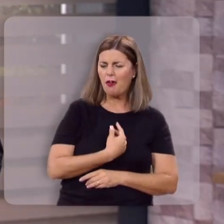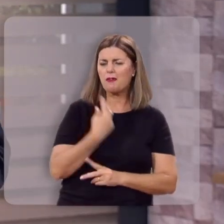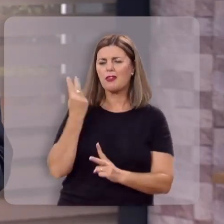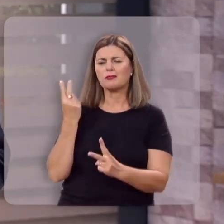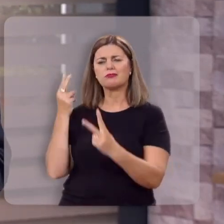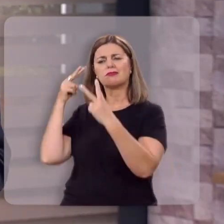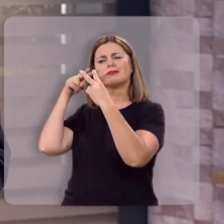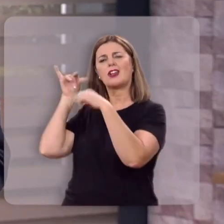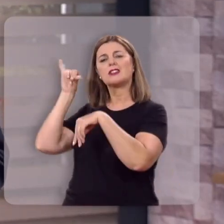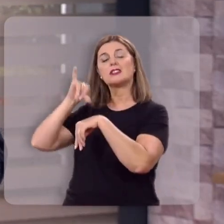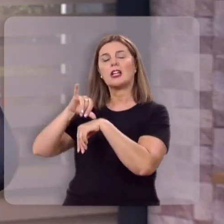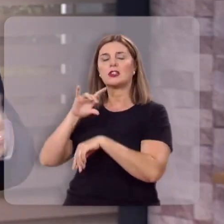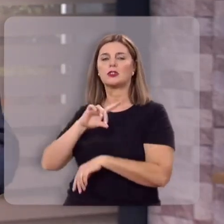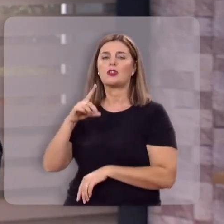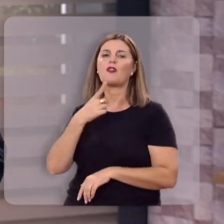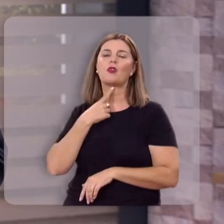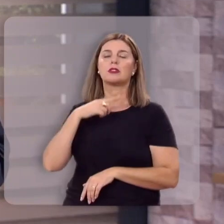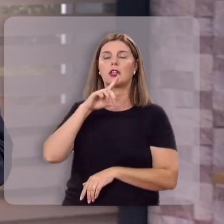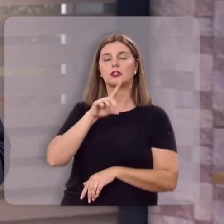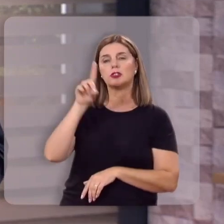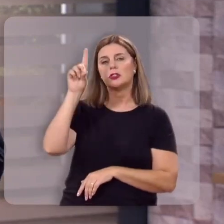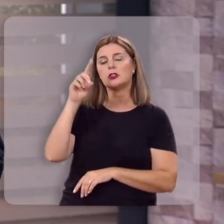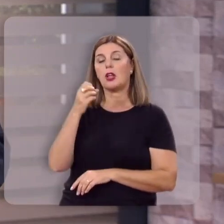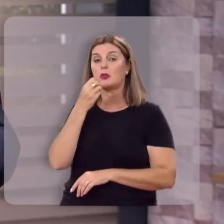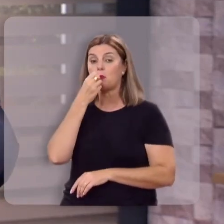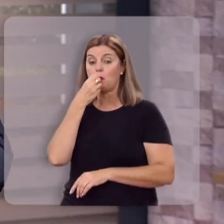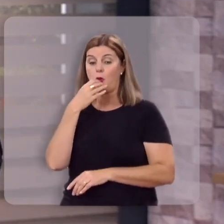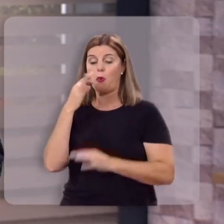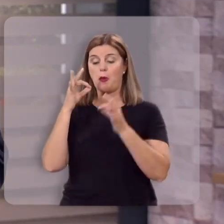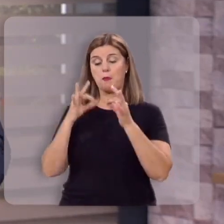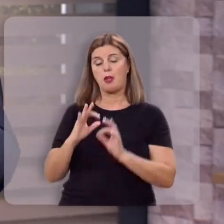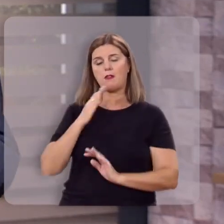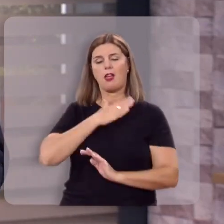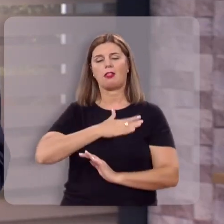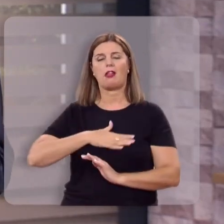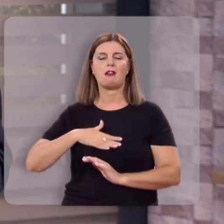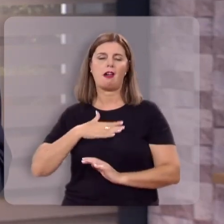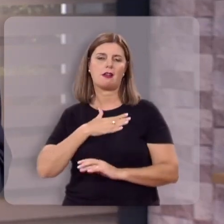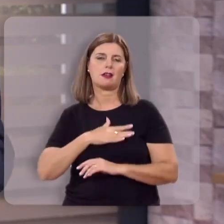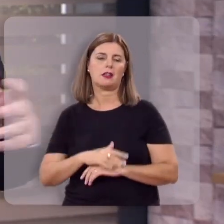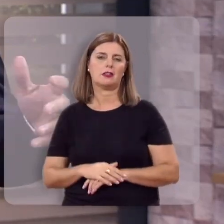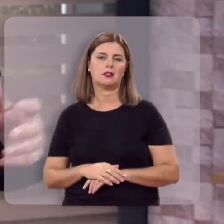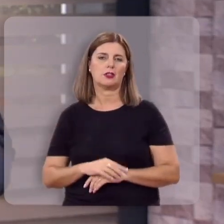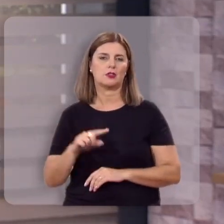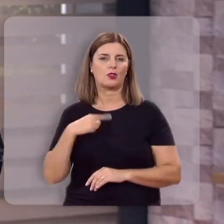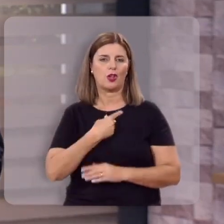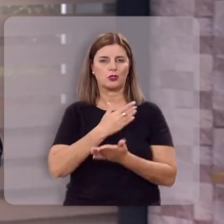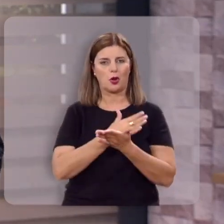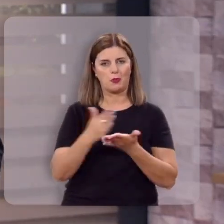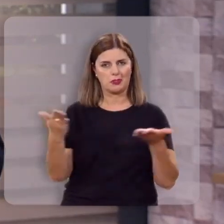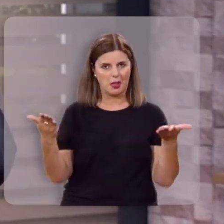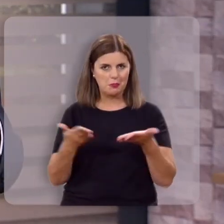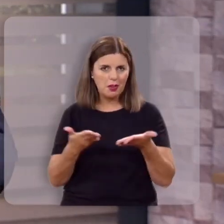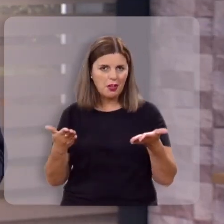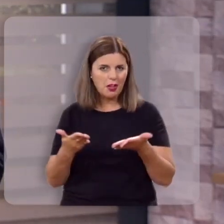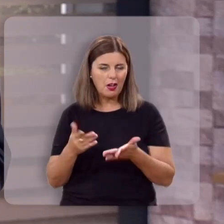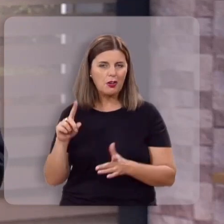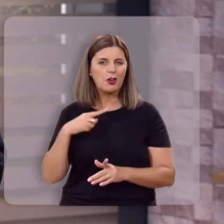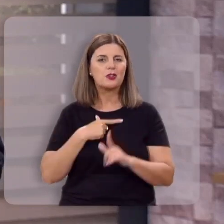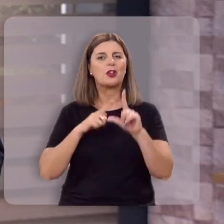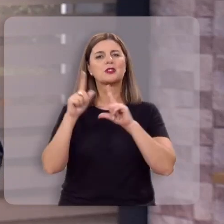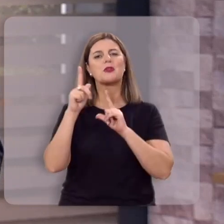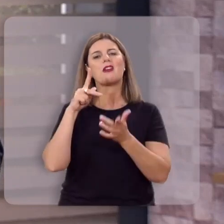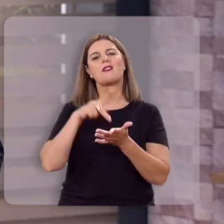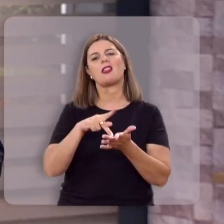do centro da vontade de Deus. Vontade esta que é boa, perfeita e agradável. Começamos então agora o nosso